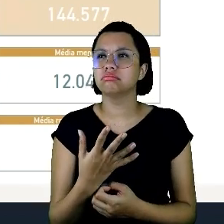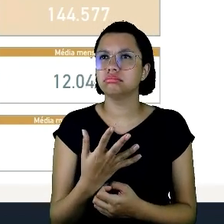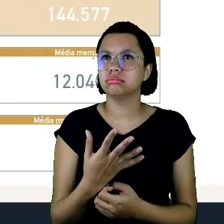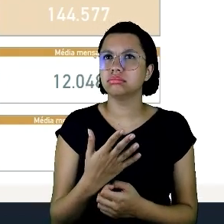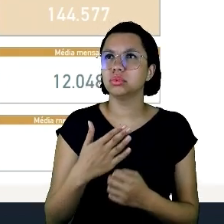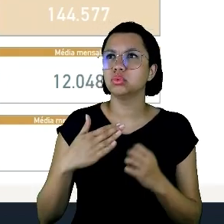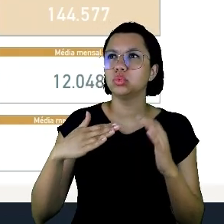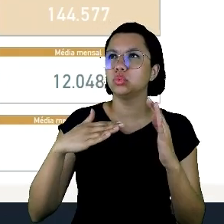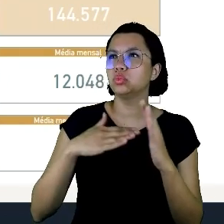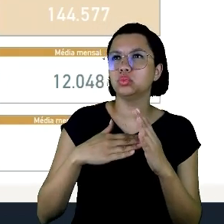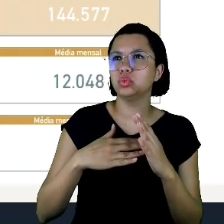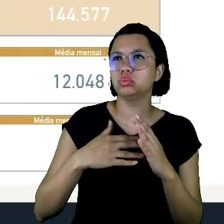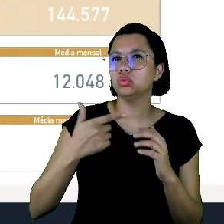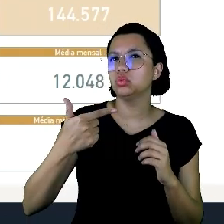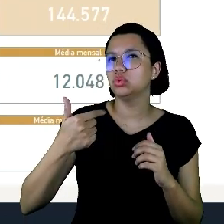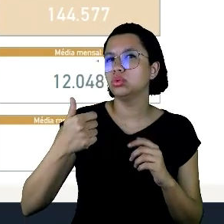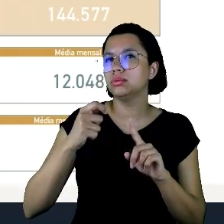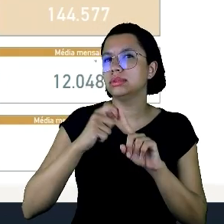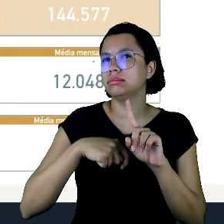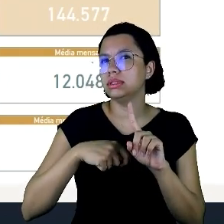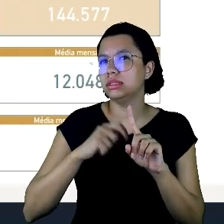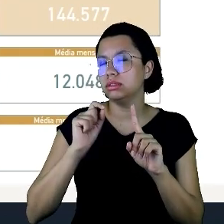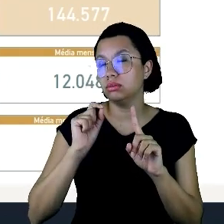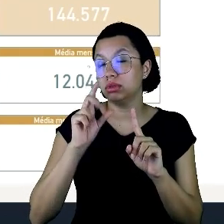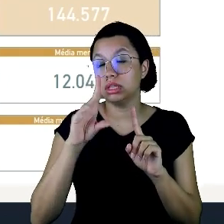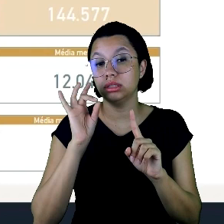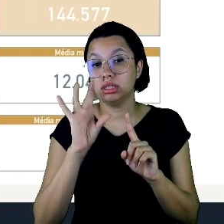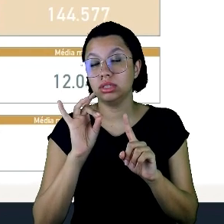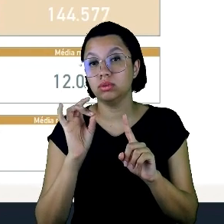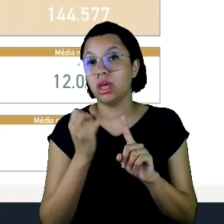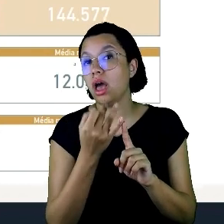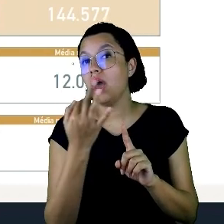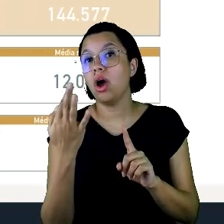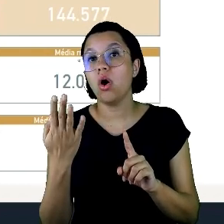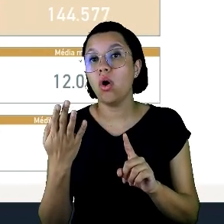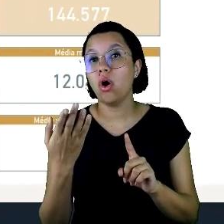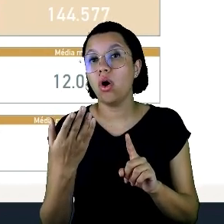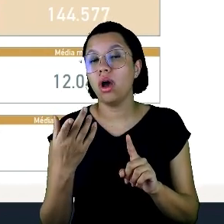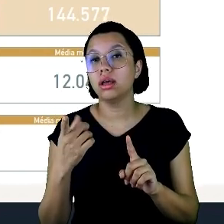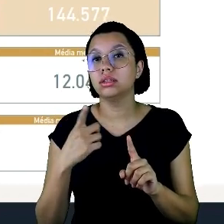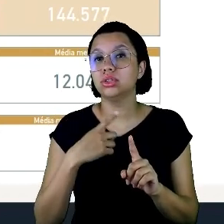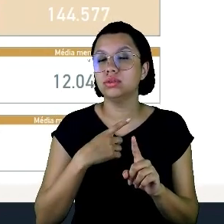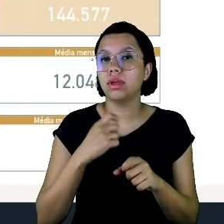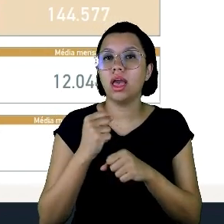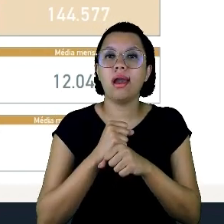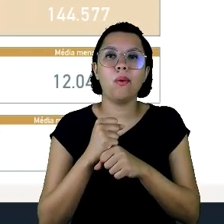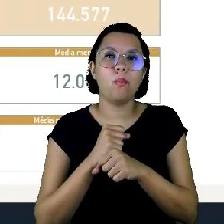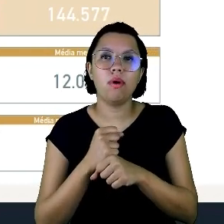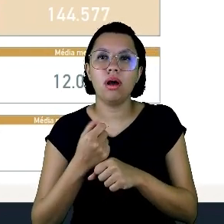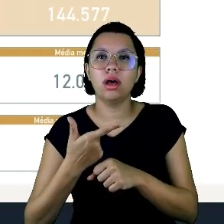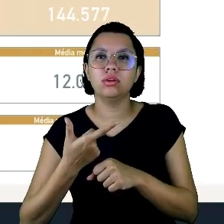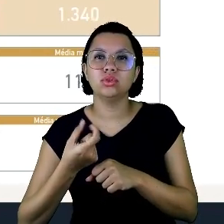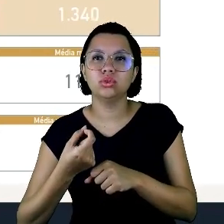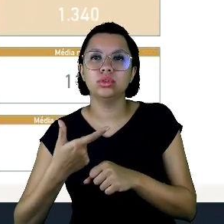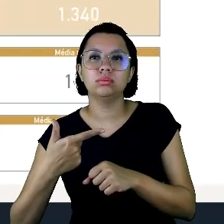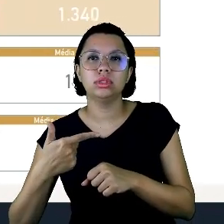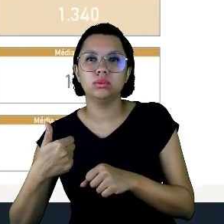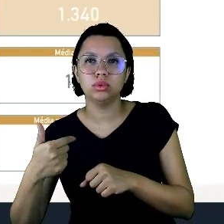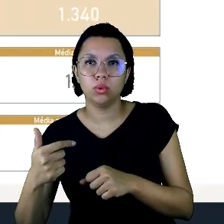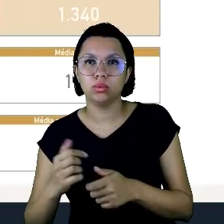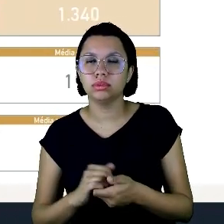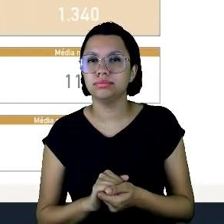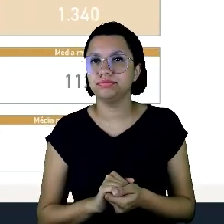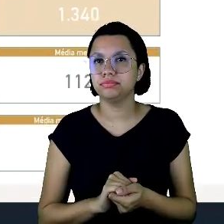produtividade dos últimos 12 meses, que é o que está selecionado, quantos tiveram o ano da distribuição em